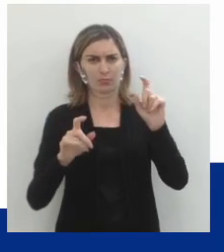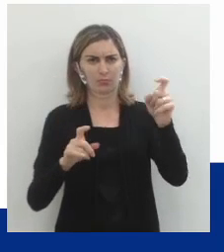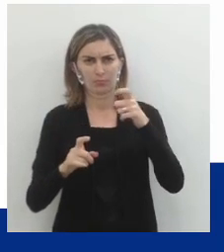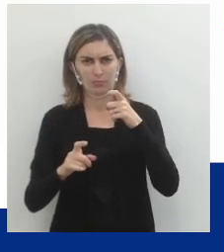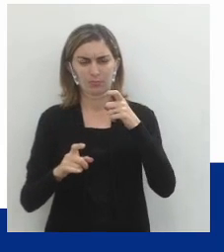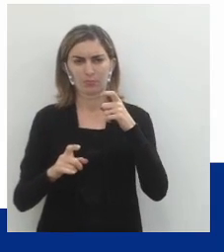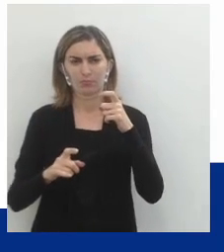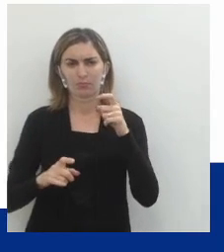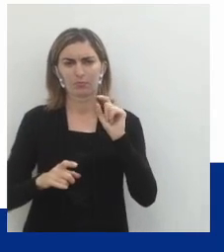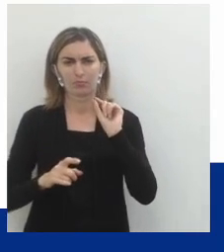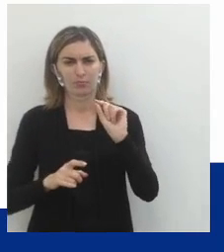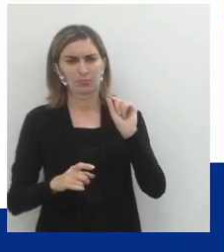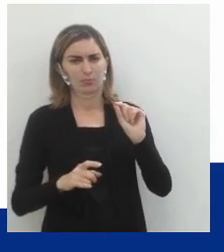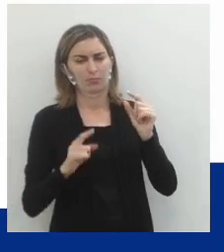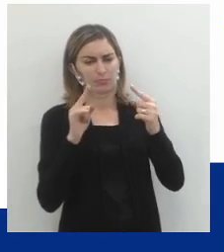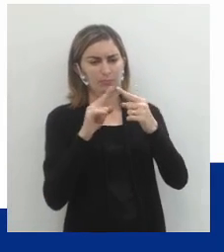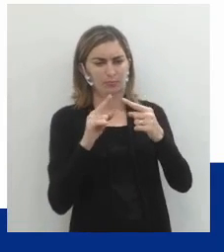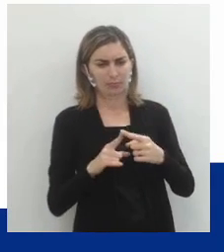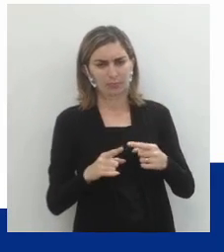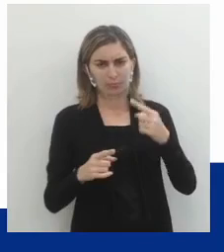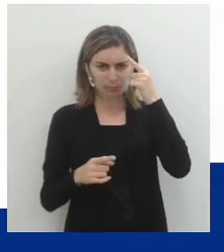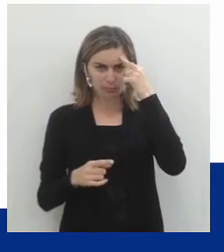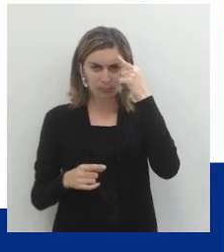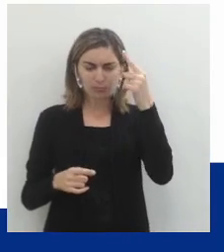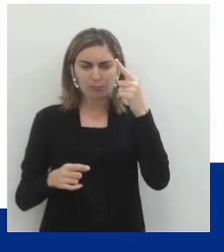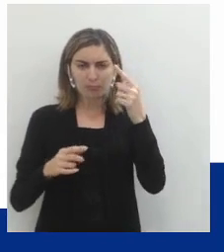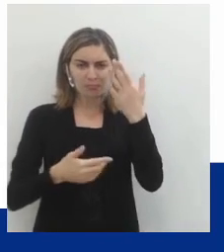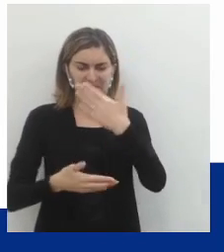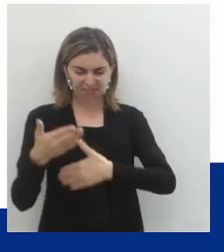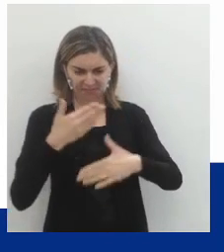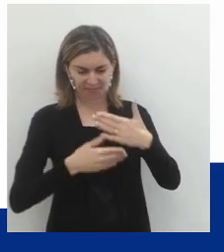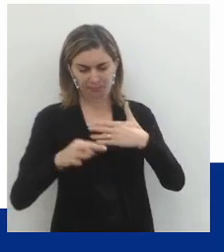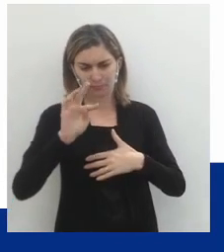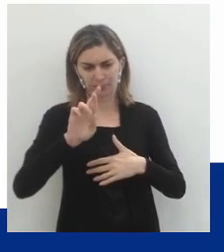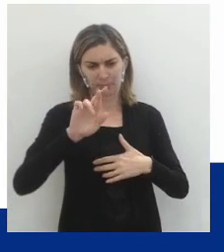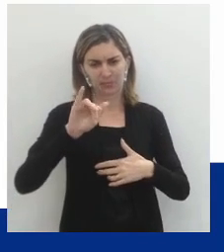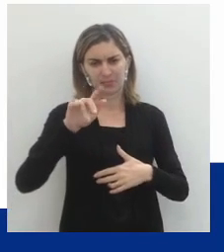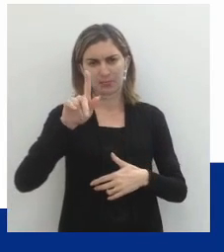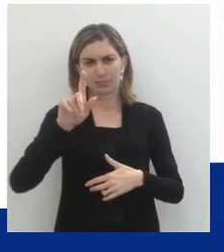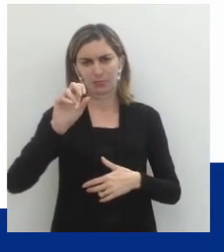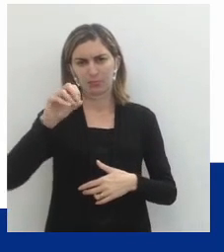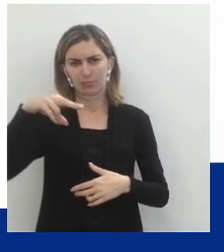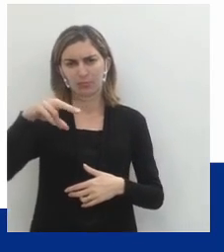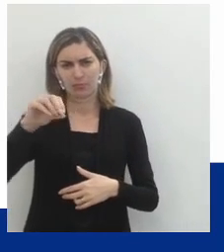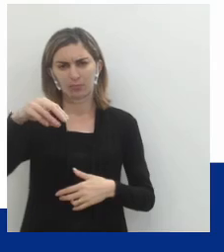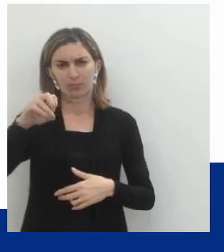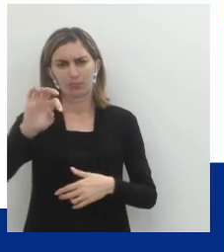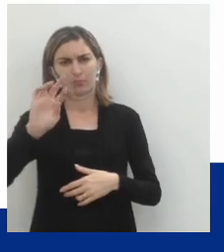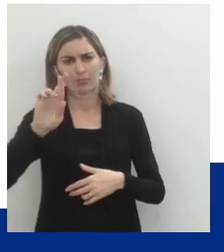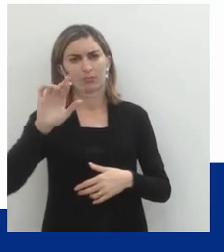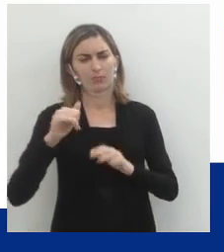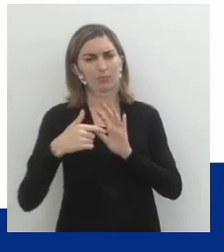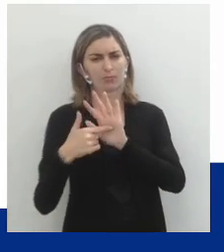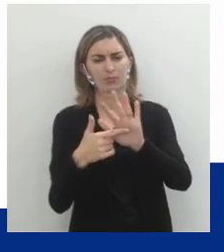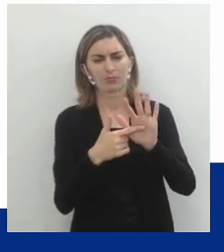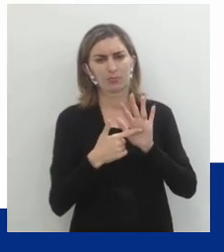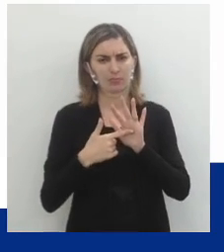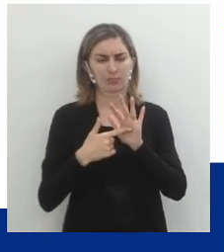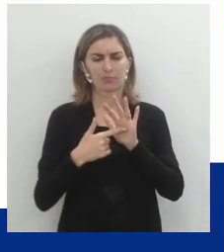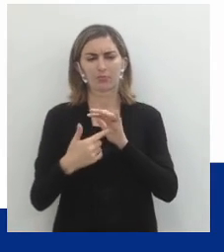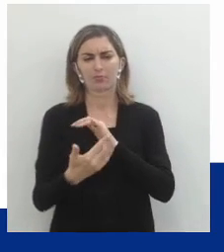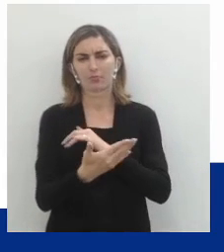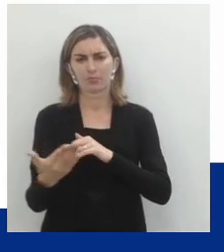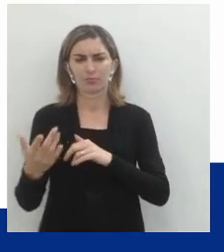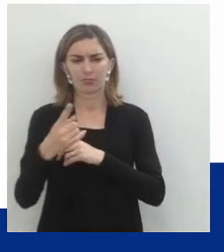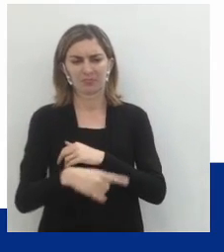estará relacionado à ideia da relação trigonométrica que a função vier apresentando. Nesse